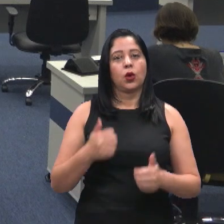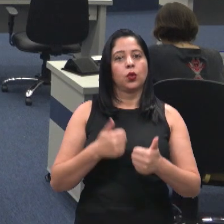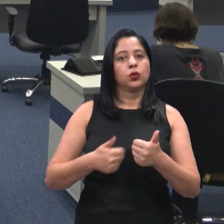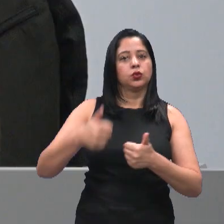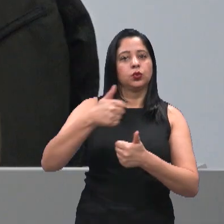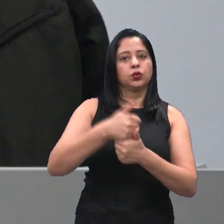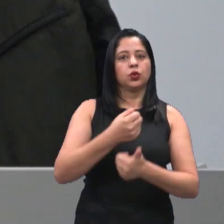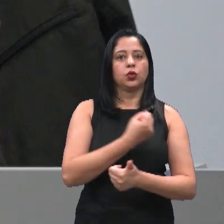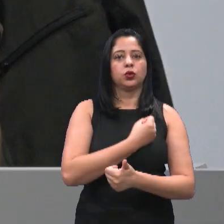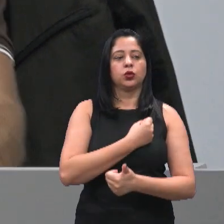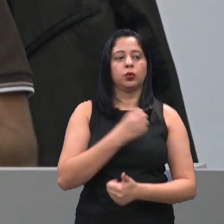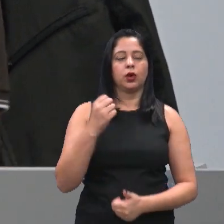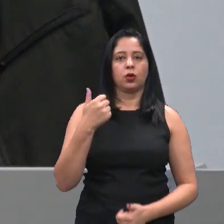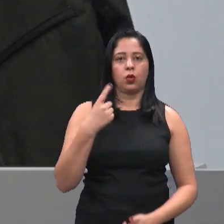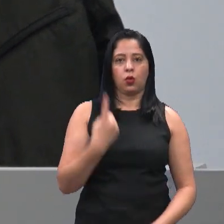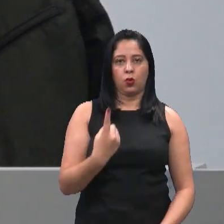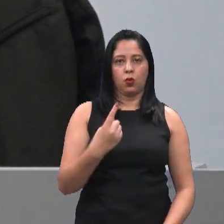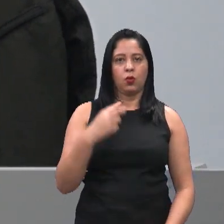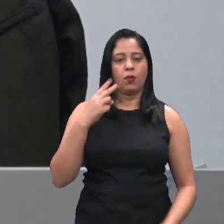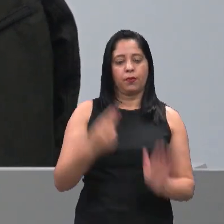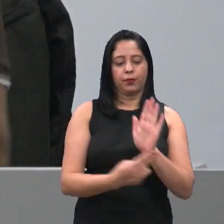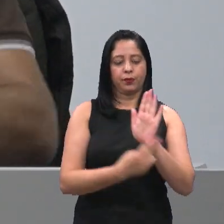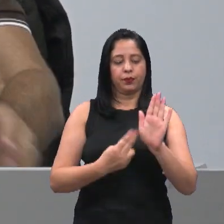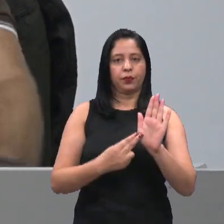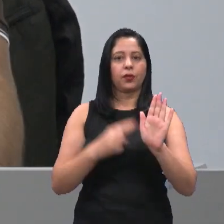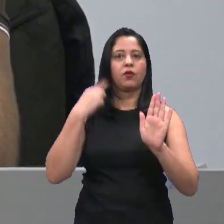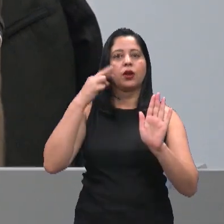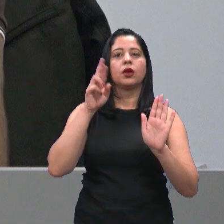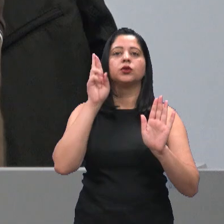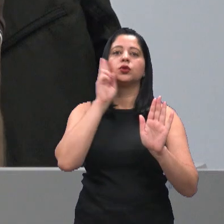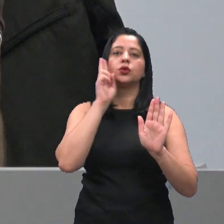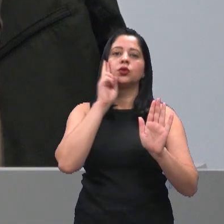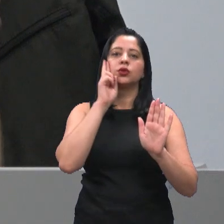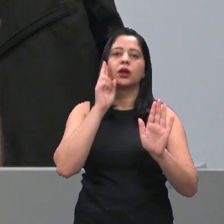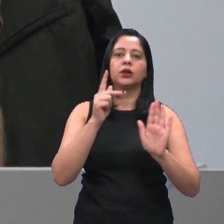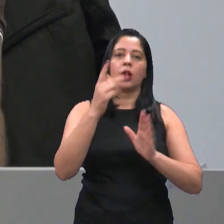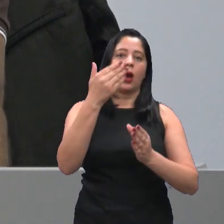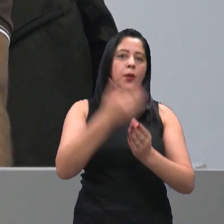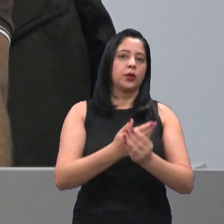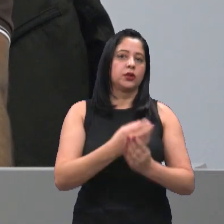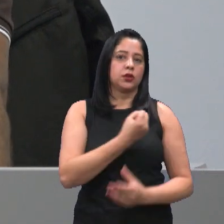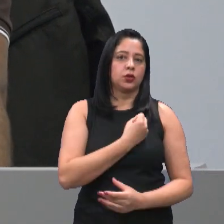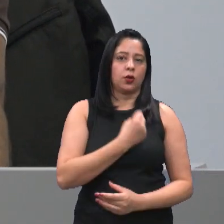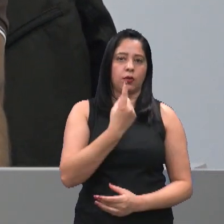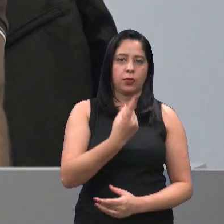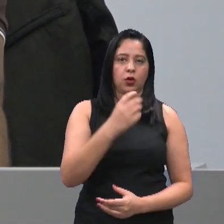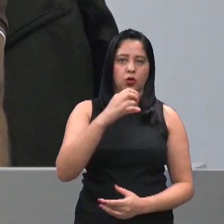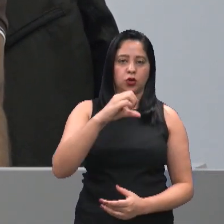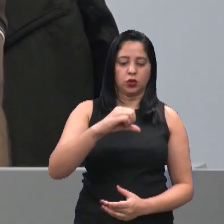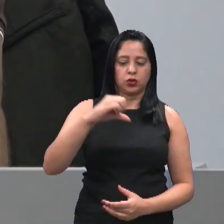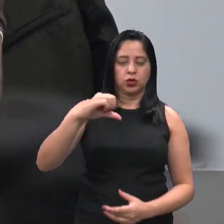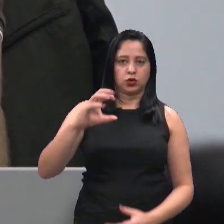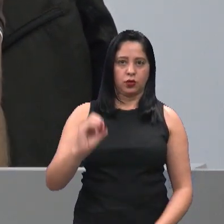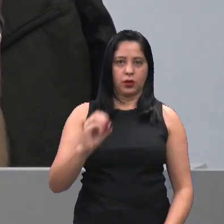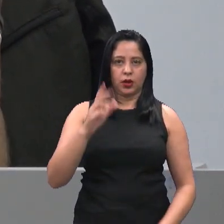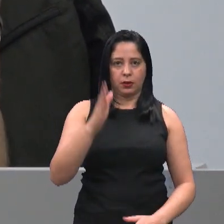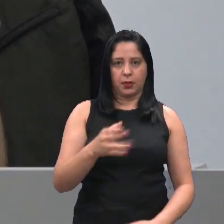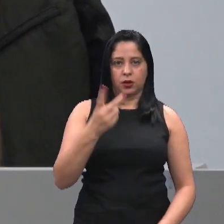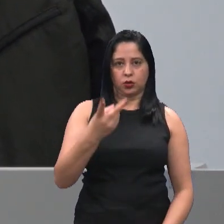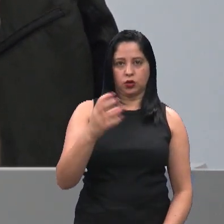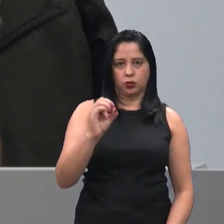Substitutivo número 1, de autoria do vereador Renato Santiago, ao processo número 1990, de